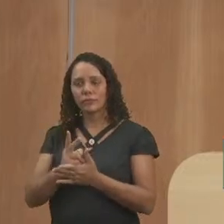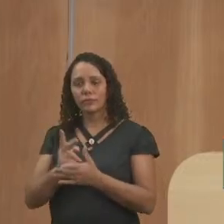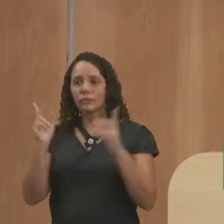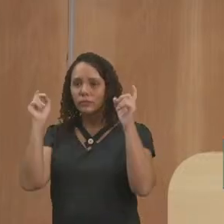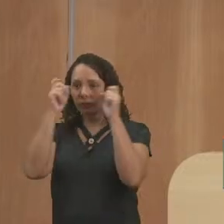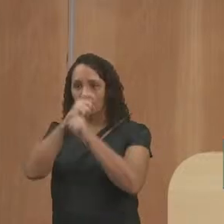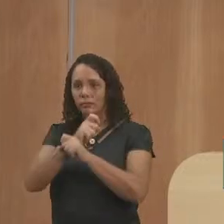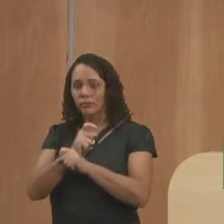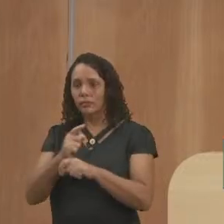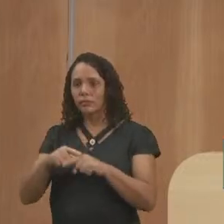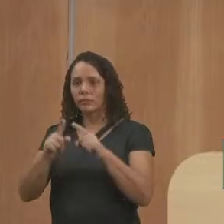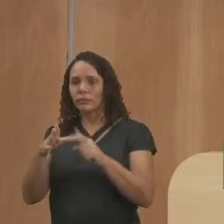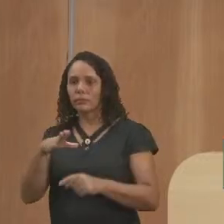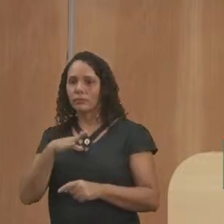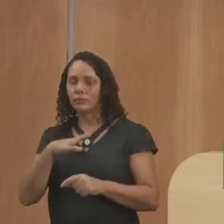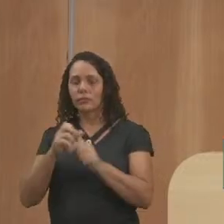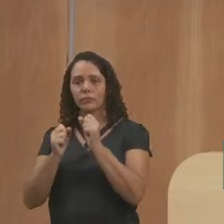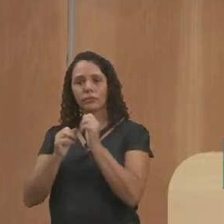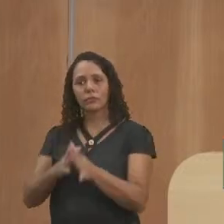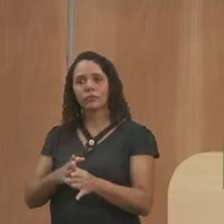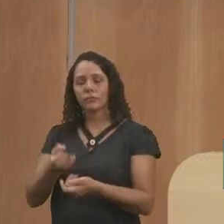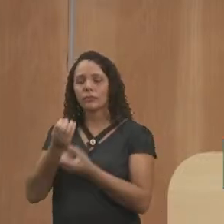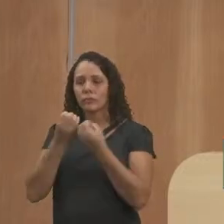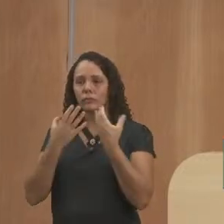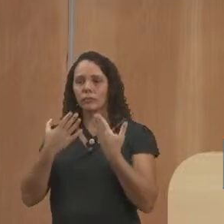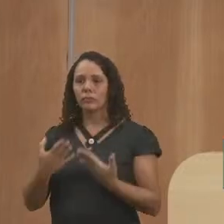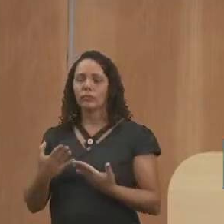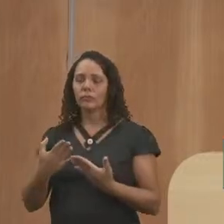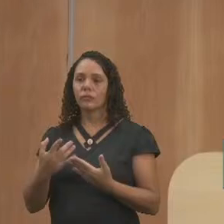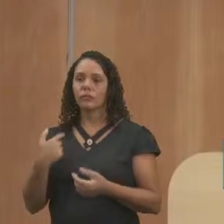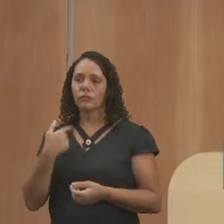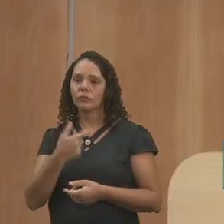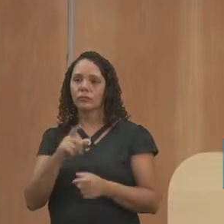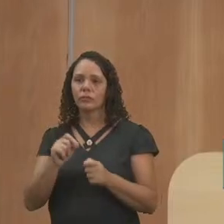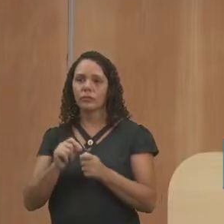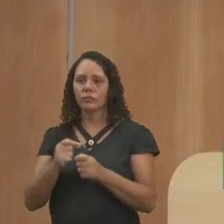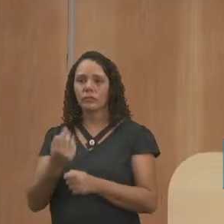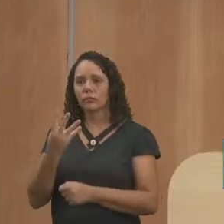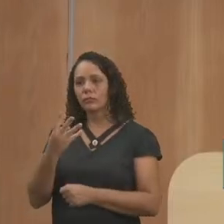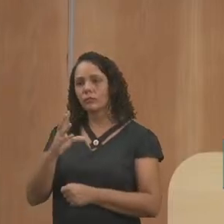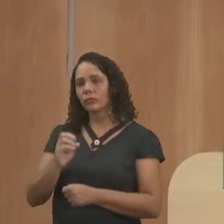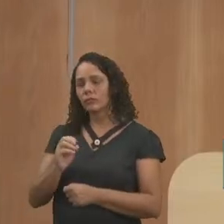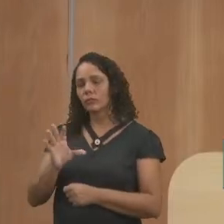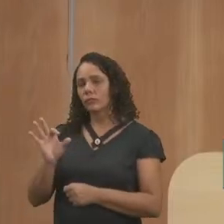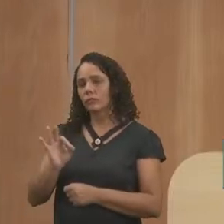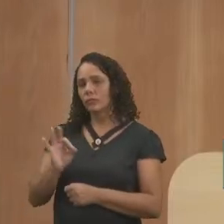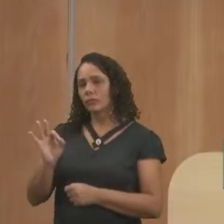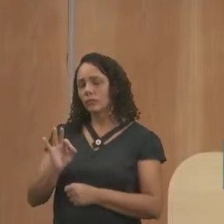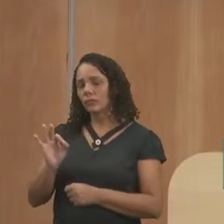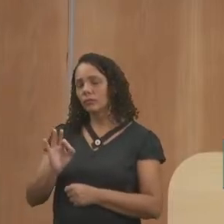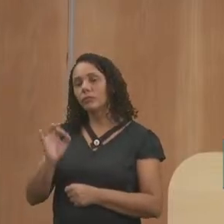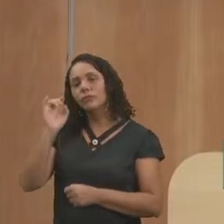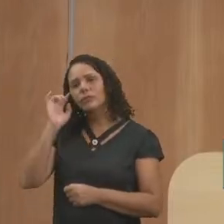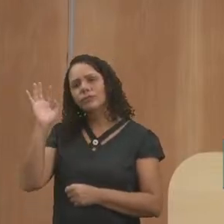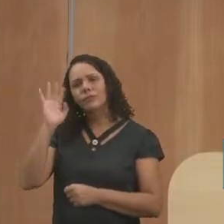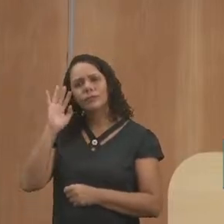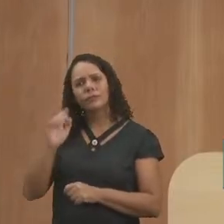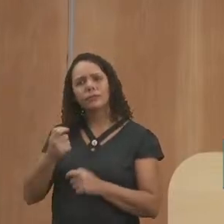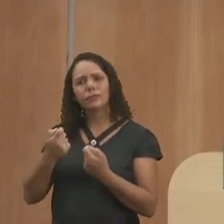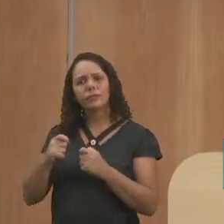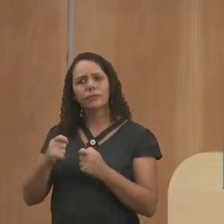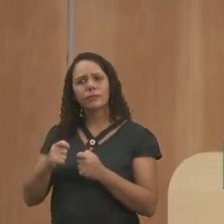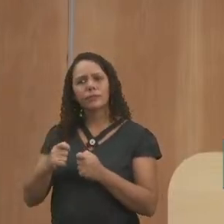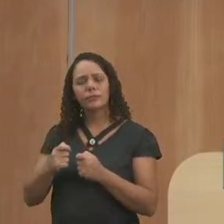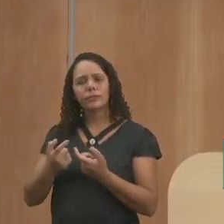tem tomado boas iniciativas, né? A gente fez um contingenciamento de 40%, a gente pensa que deve-se fazer um